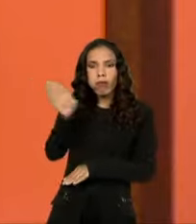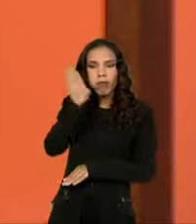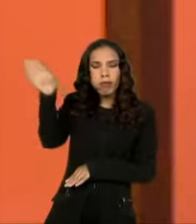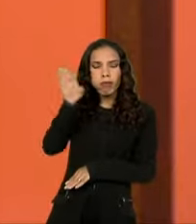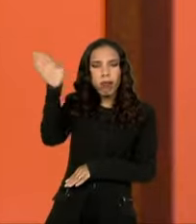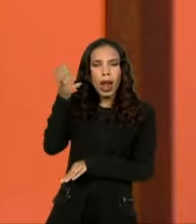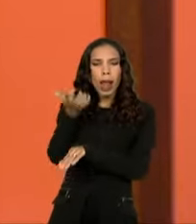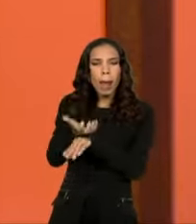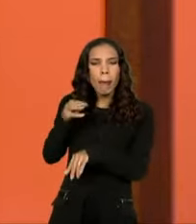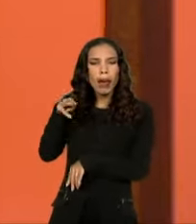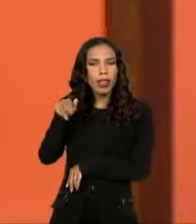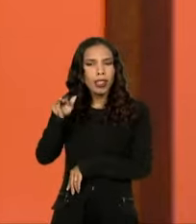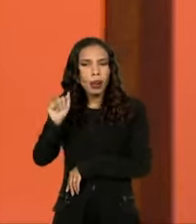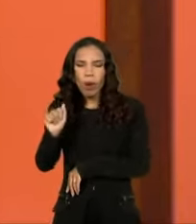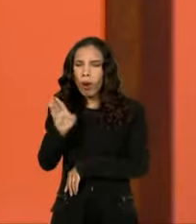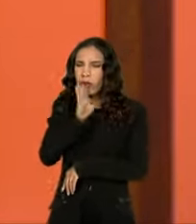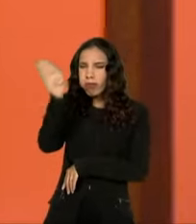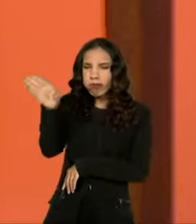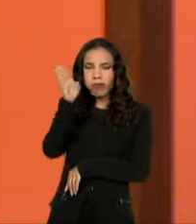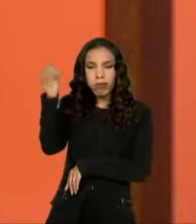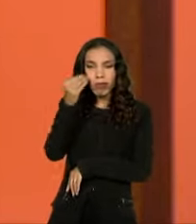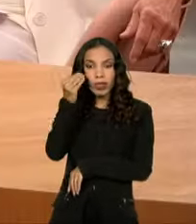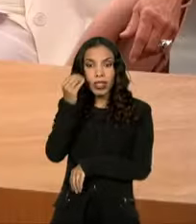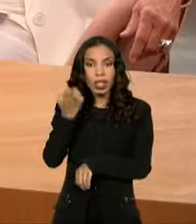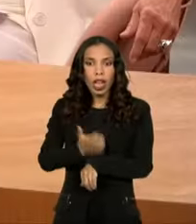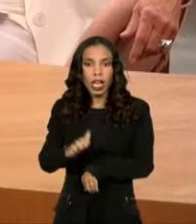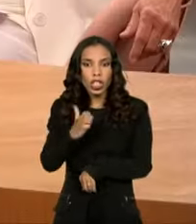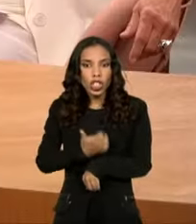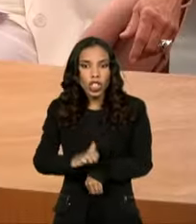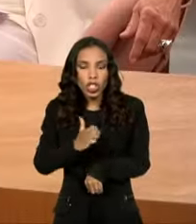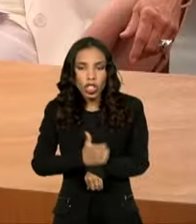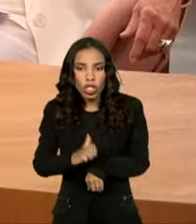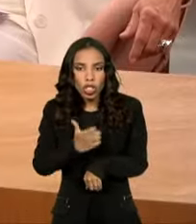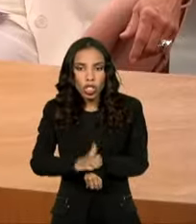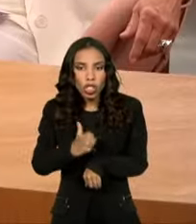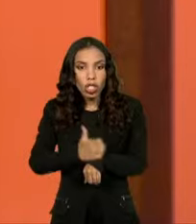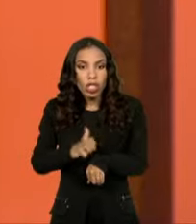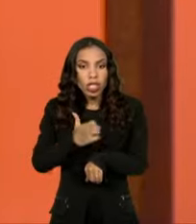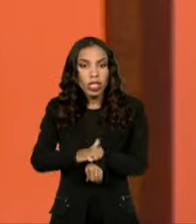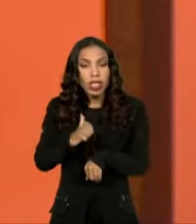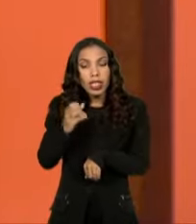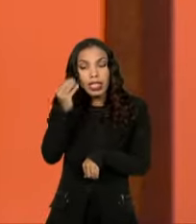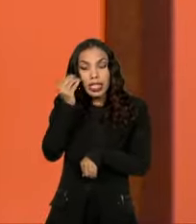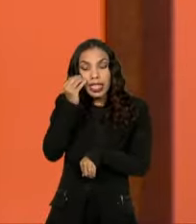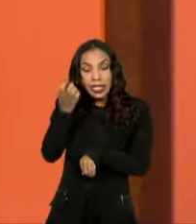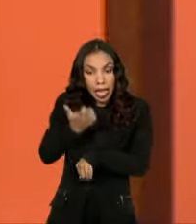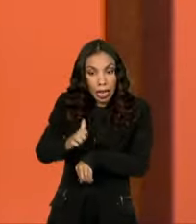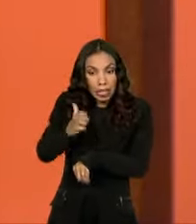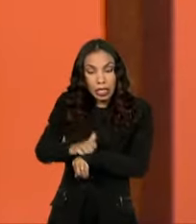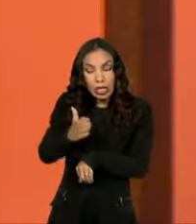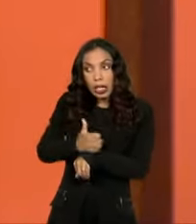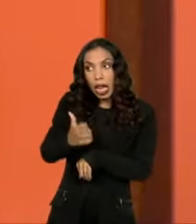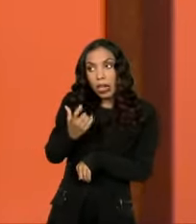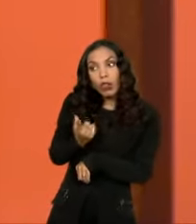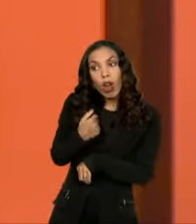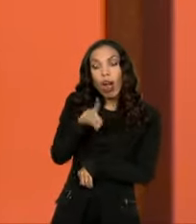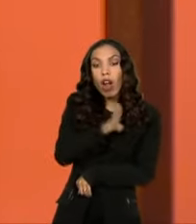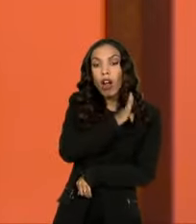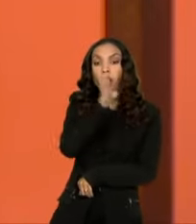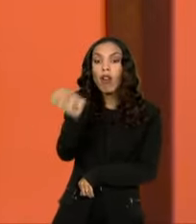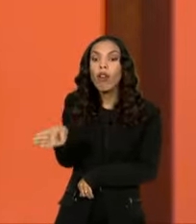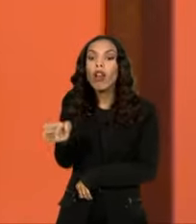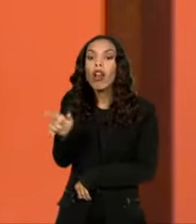Praça Mauá. Sim. Para tentar um estágio, gente. É difícil à noite. Isso, ia tentar um estágio. Aí, numa das vezes que eu fui, quem